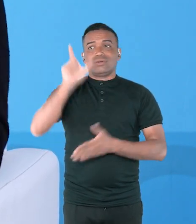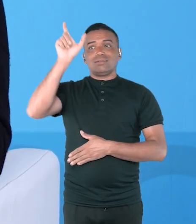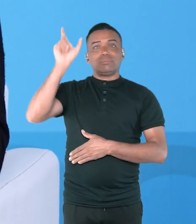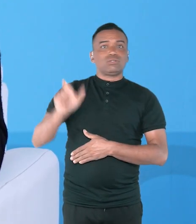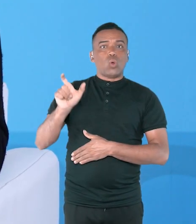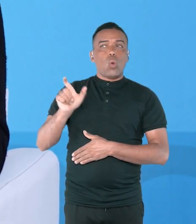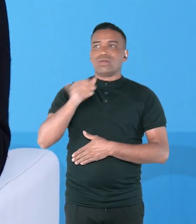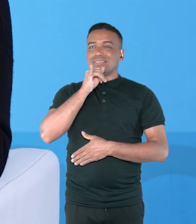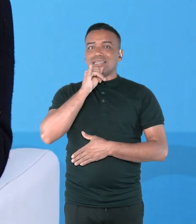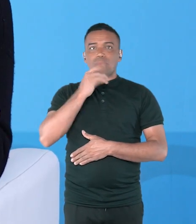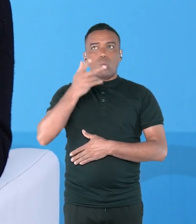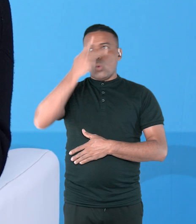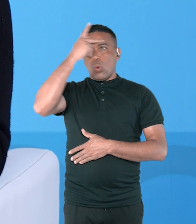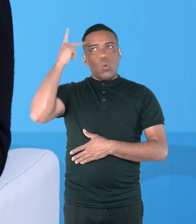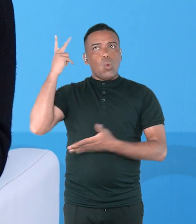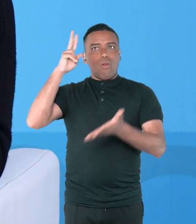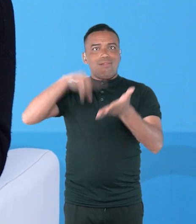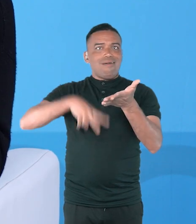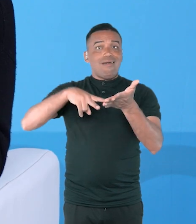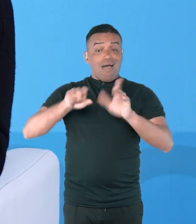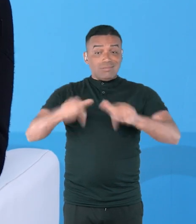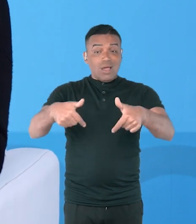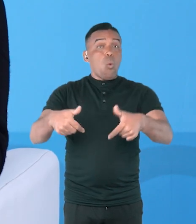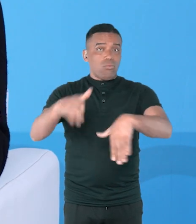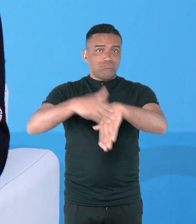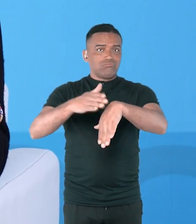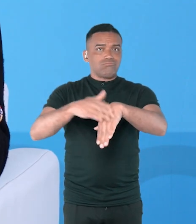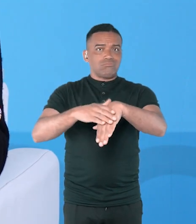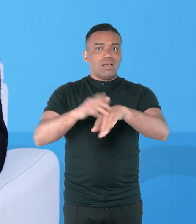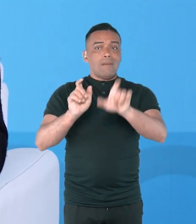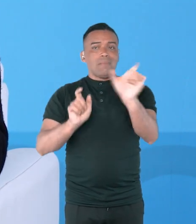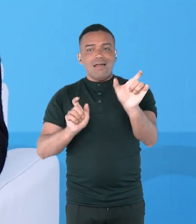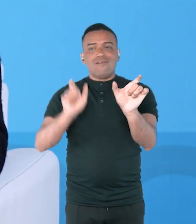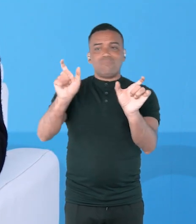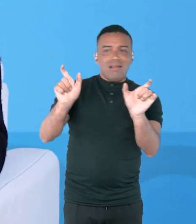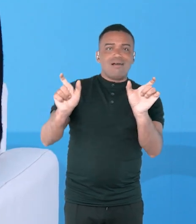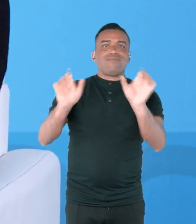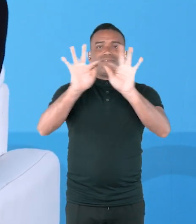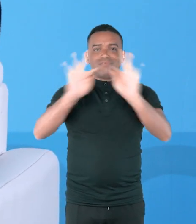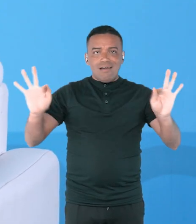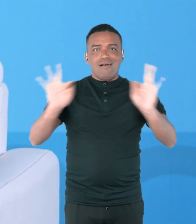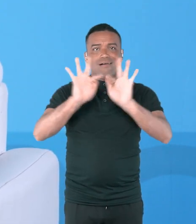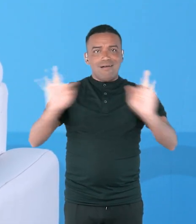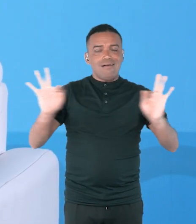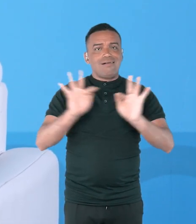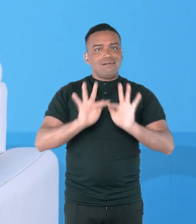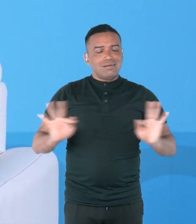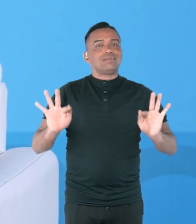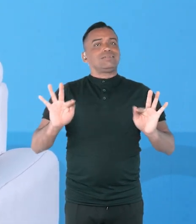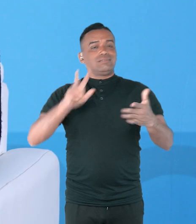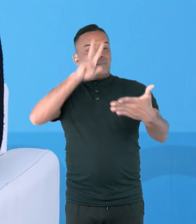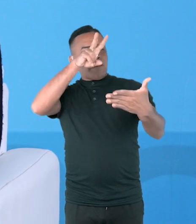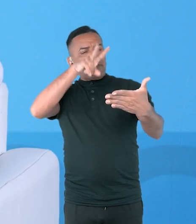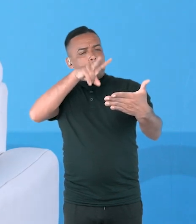pessoas lê no sentido real do ato de ler, né? Agrupar letras, agrupar palavras, chegar